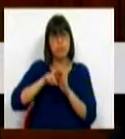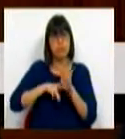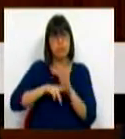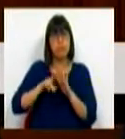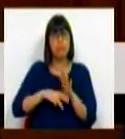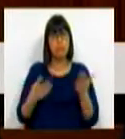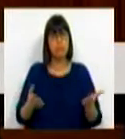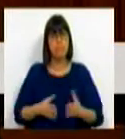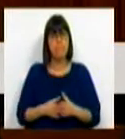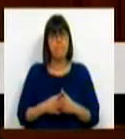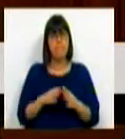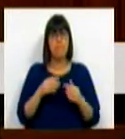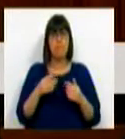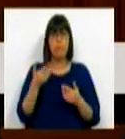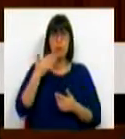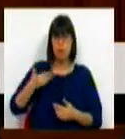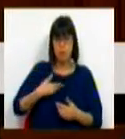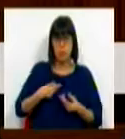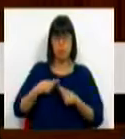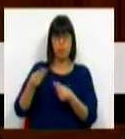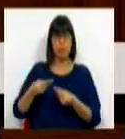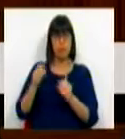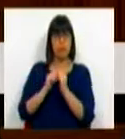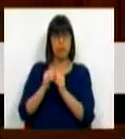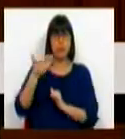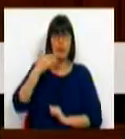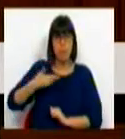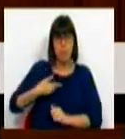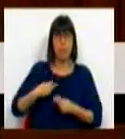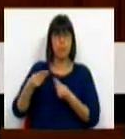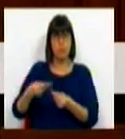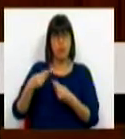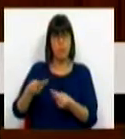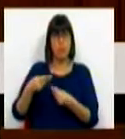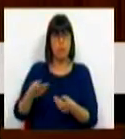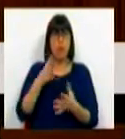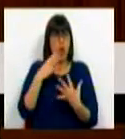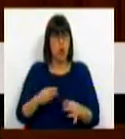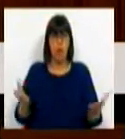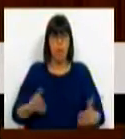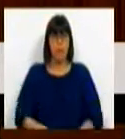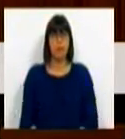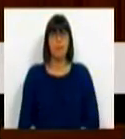que a Price nos solicitou e toda a documentação que a Price nos solicitou, portanto, de forma normal.